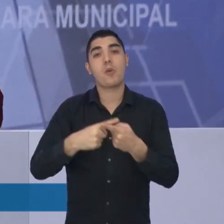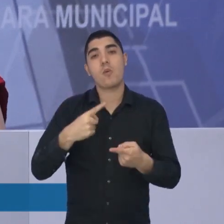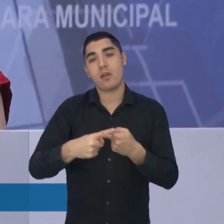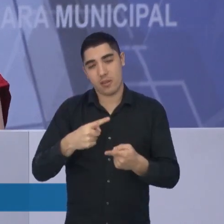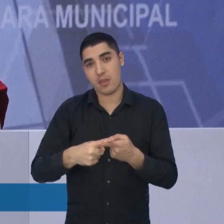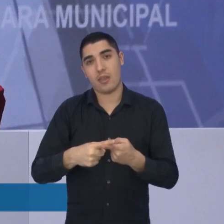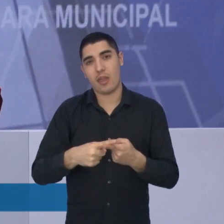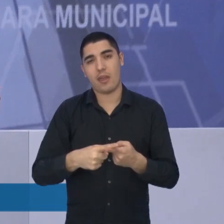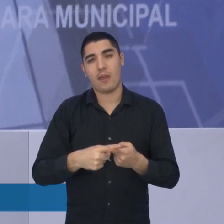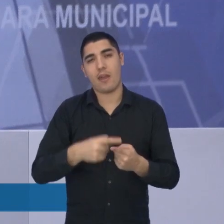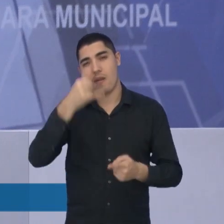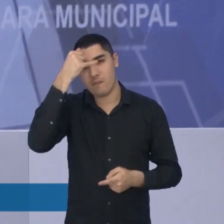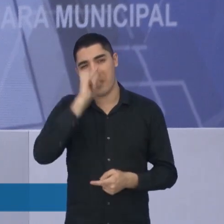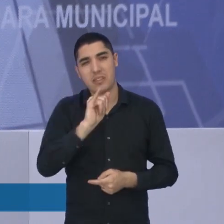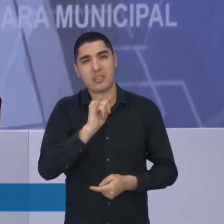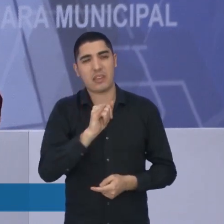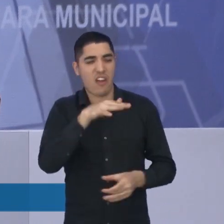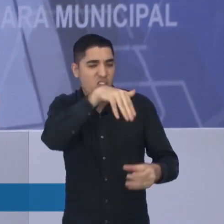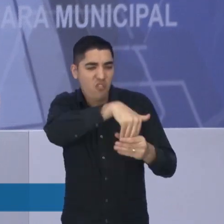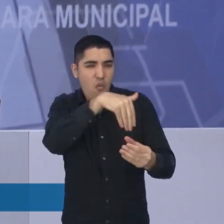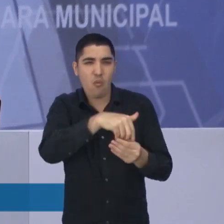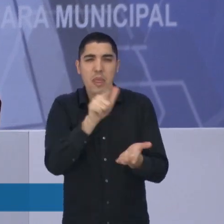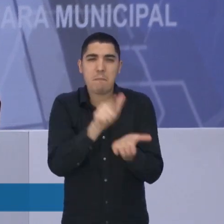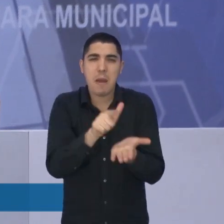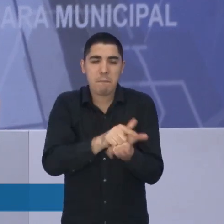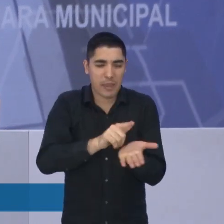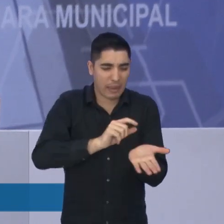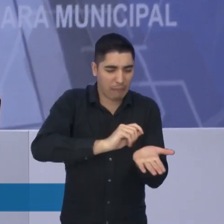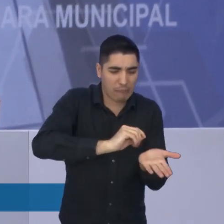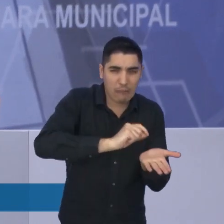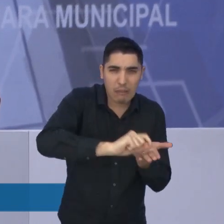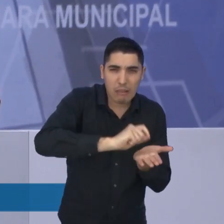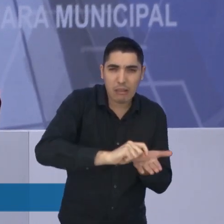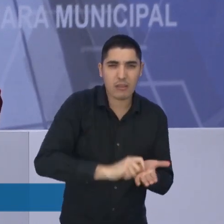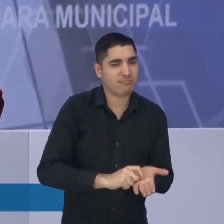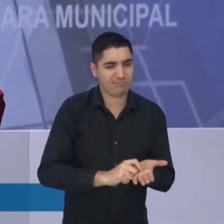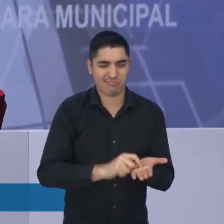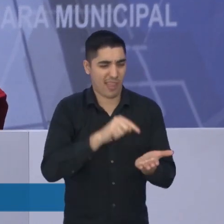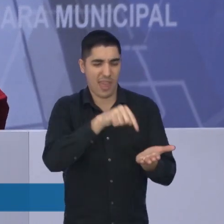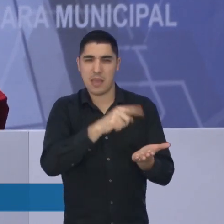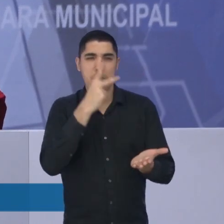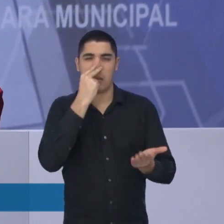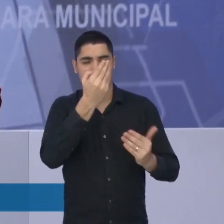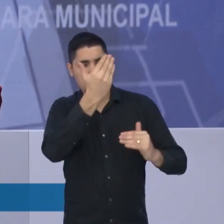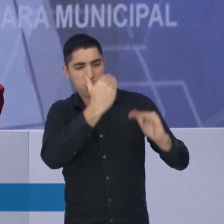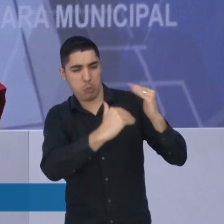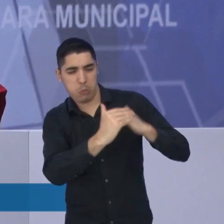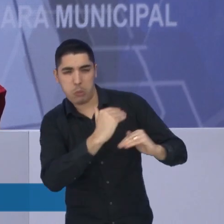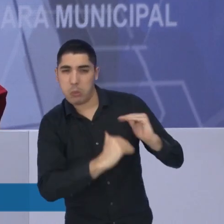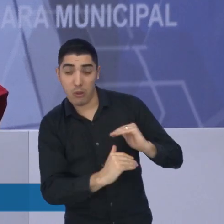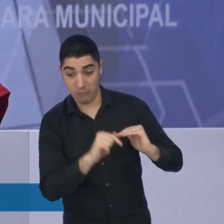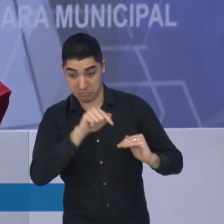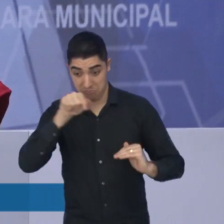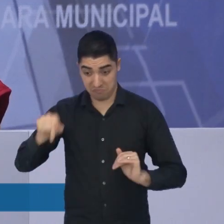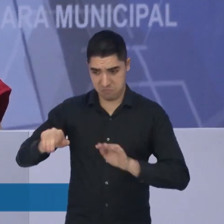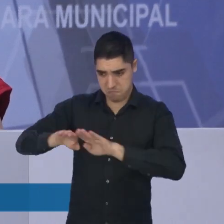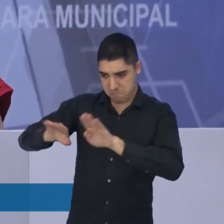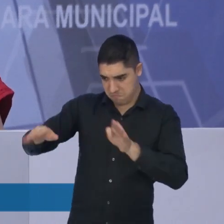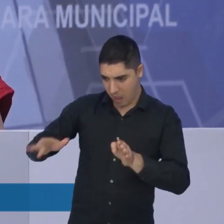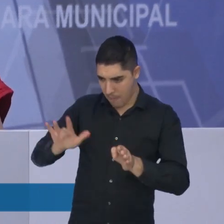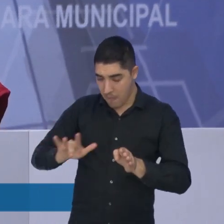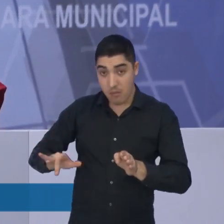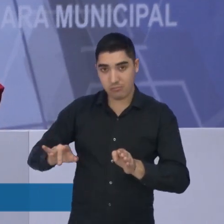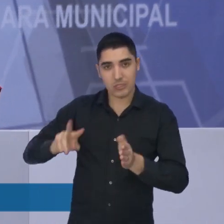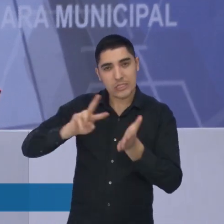do voto impresso, que é mais um retrocesso do ponto de vista tecnológico. Foi a tentativa